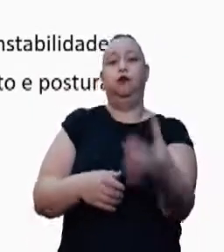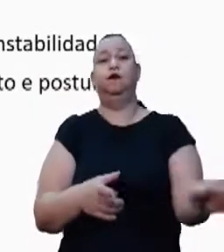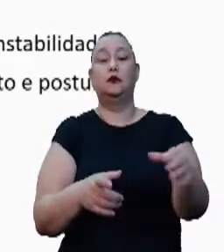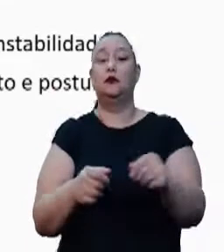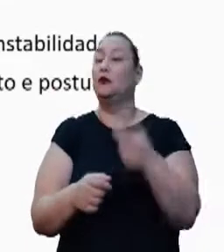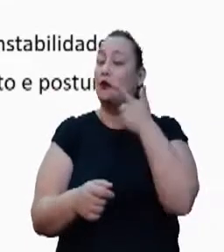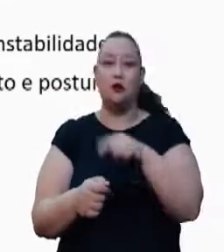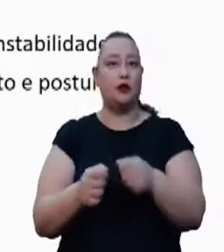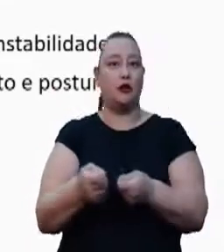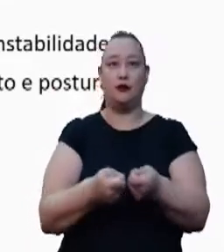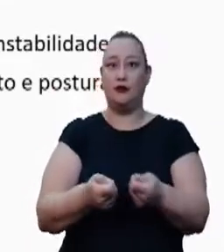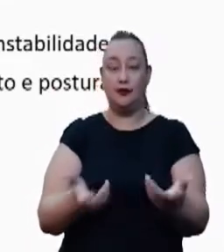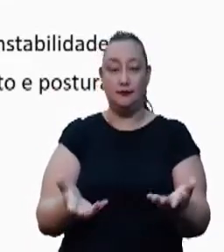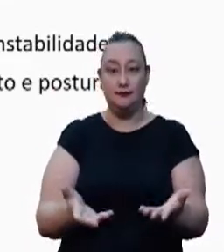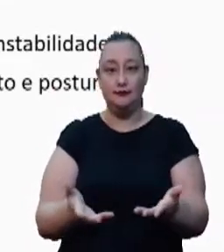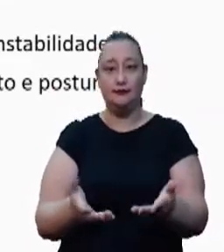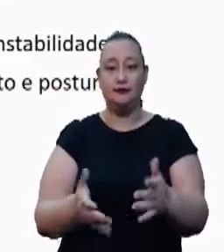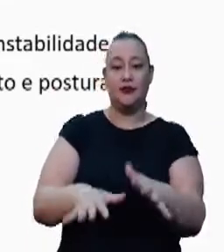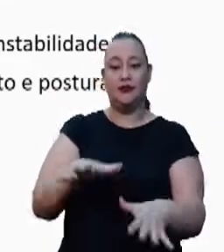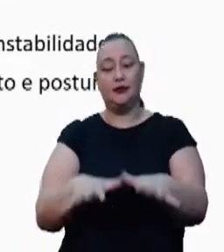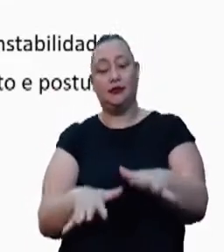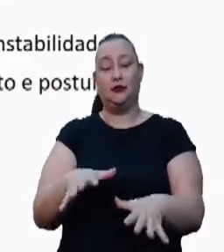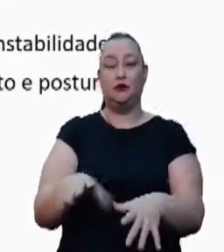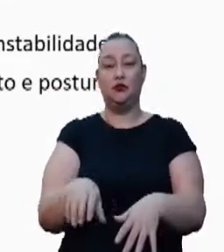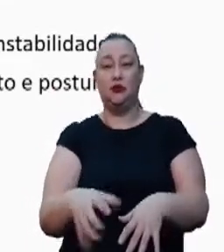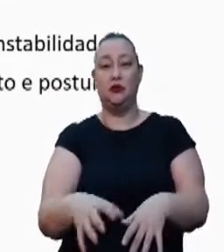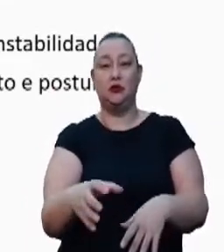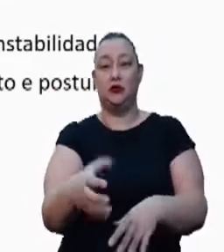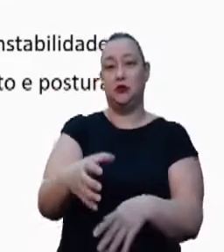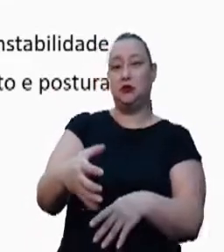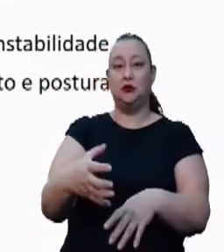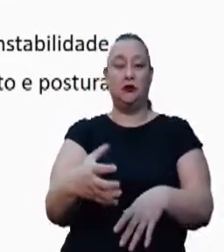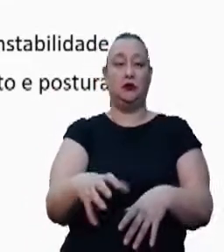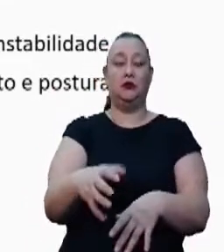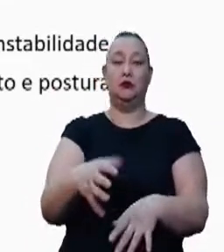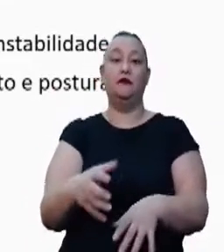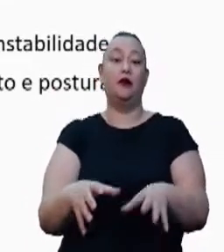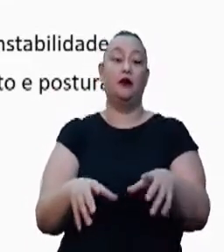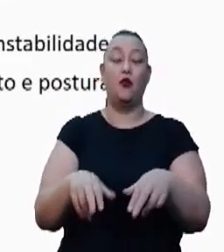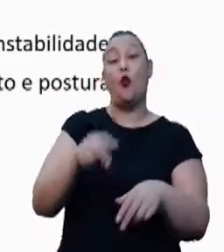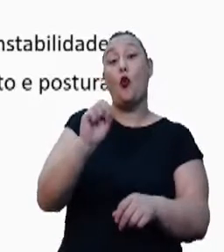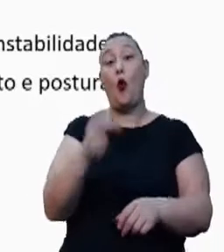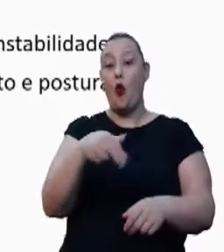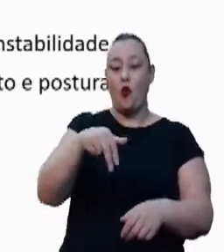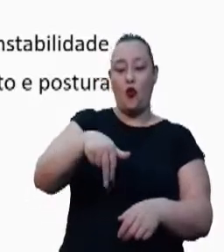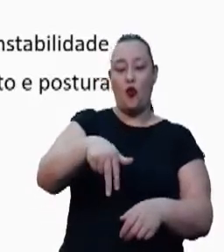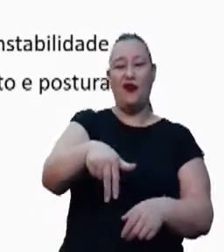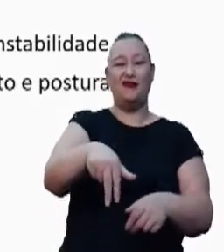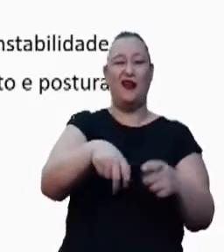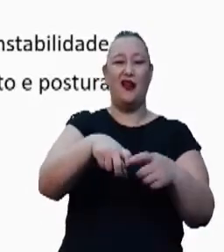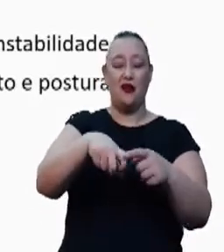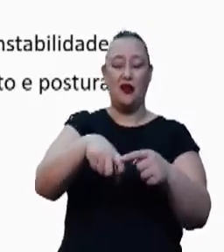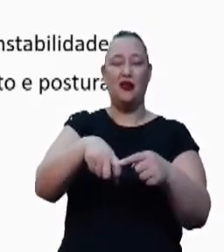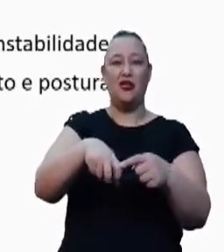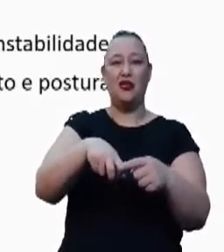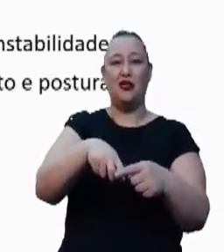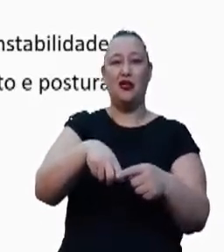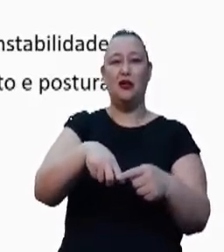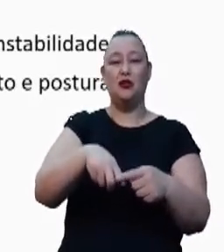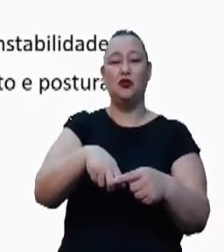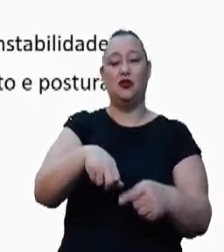fino. A instabilidade articular, né, que é aquela coisa que às vezes a pessoa vai andar, e ela fala, meu joelho não controla, meu